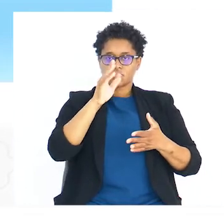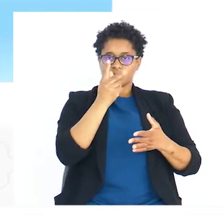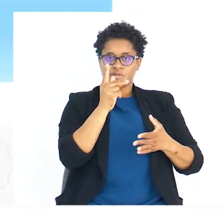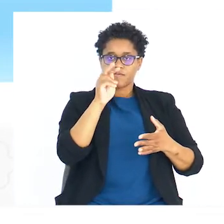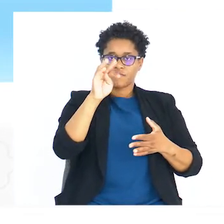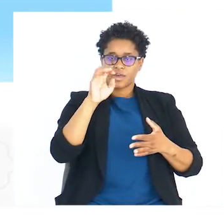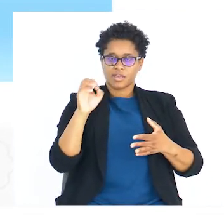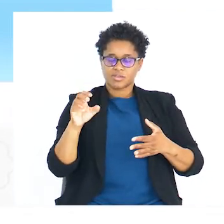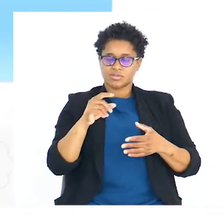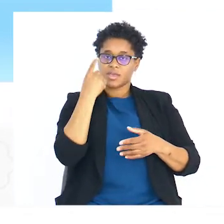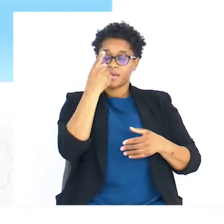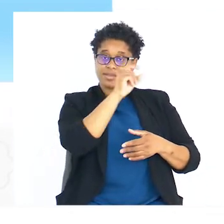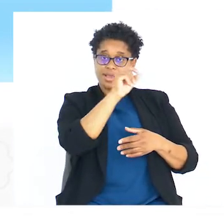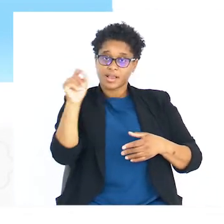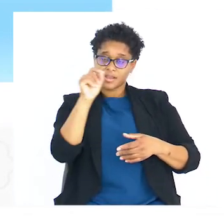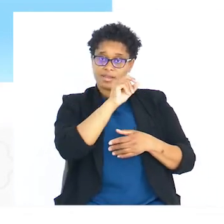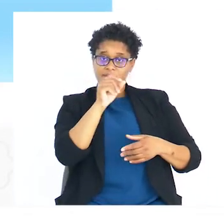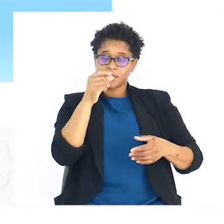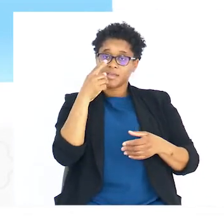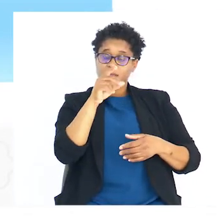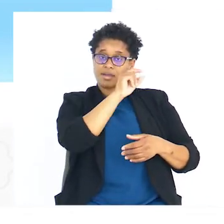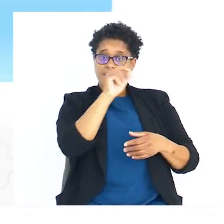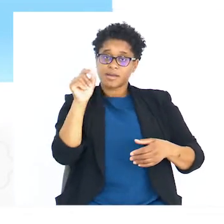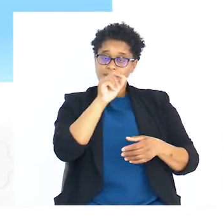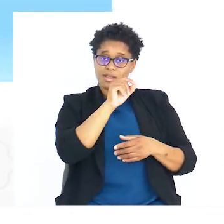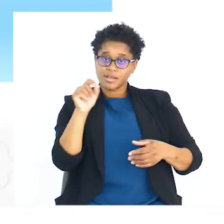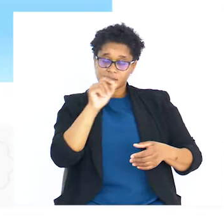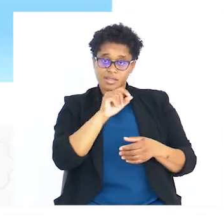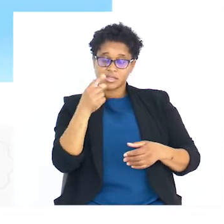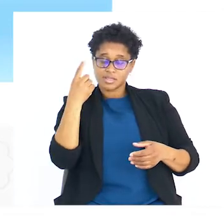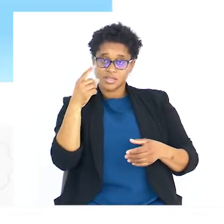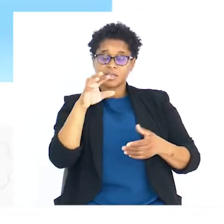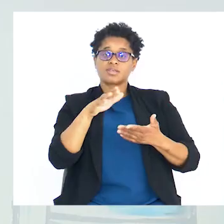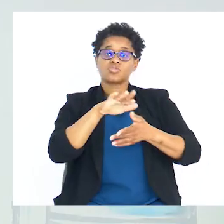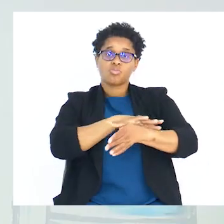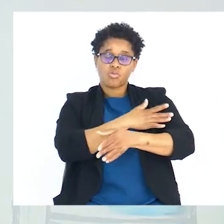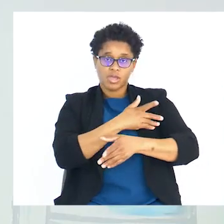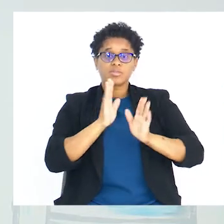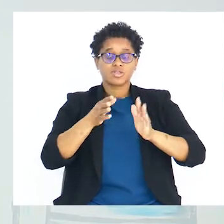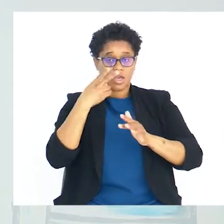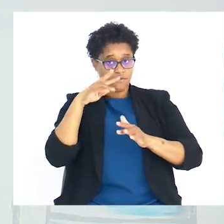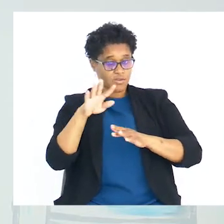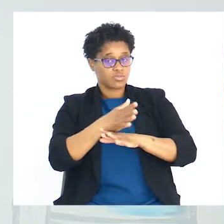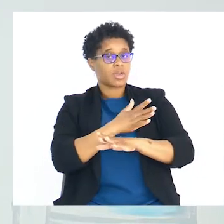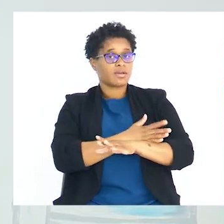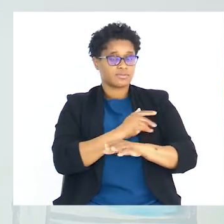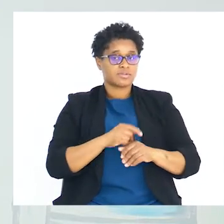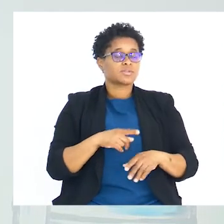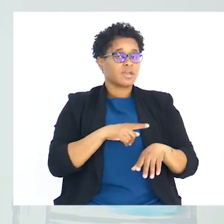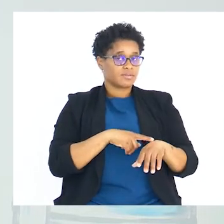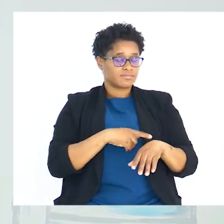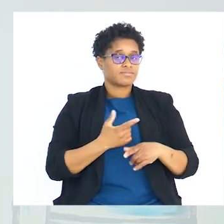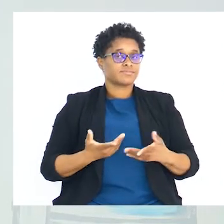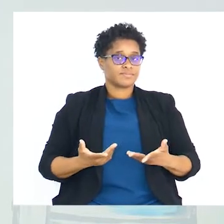é verso? É a cada linha, cada uma das linhas do poema. Já tínhamos visto há